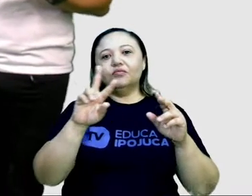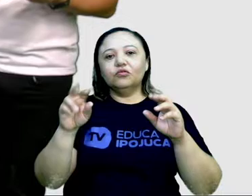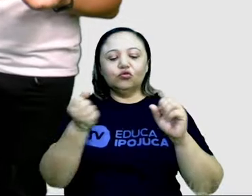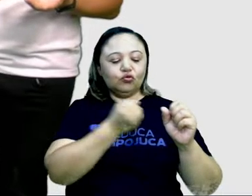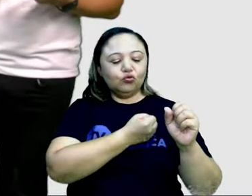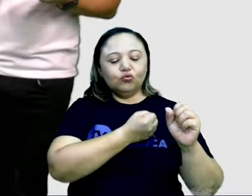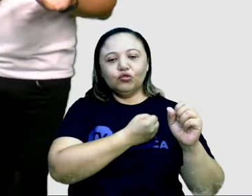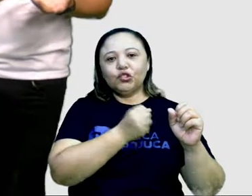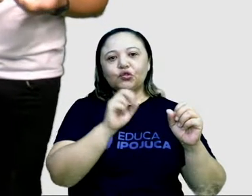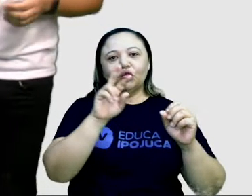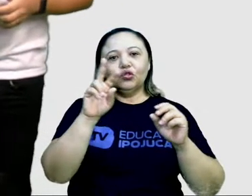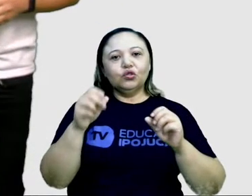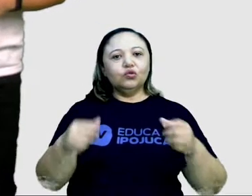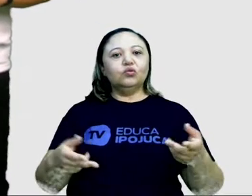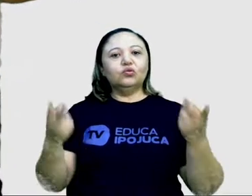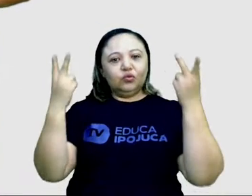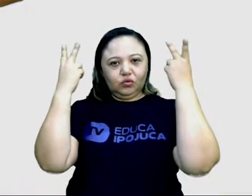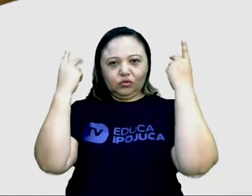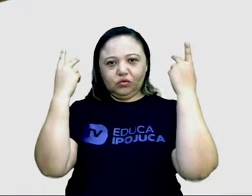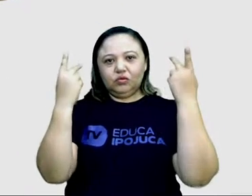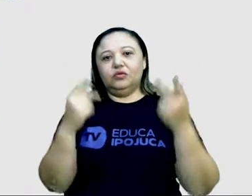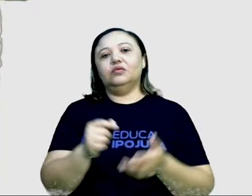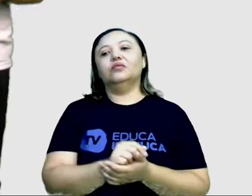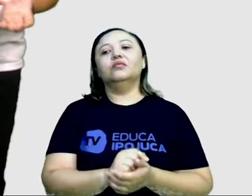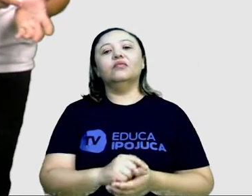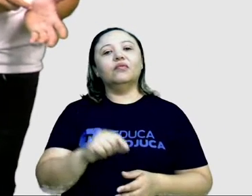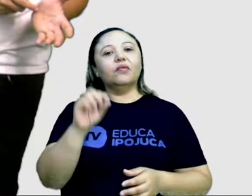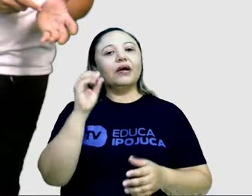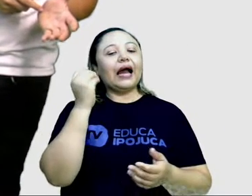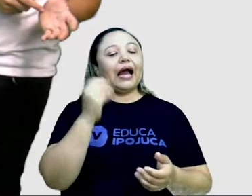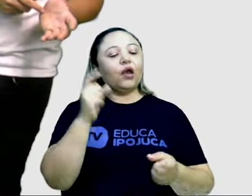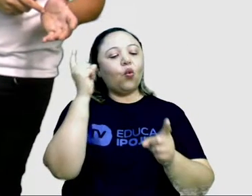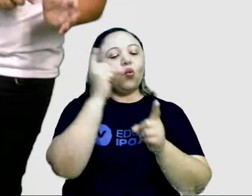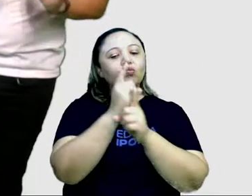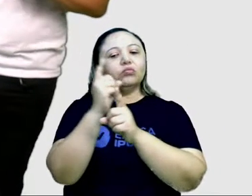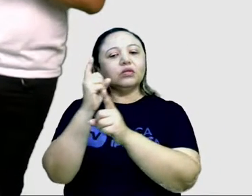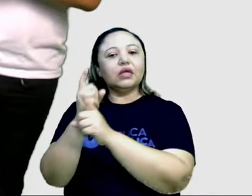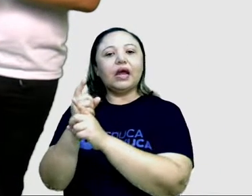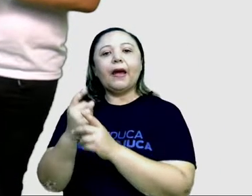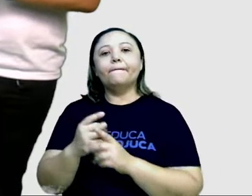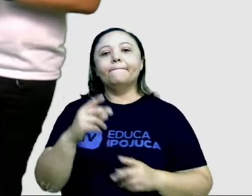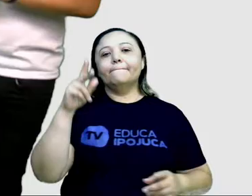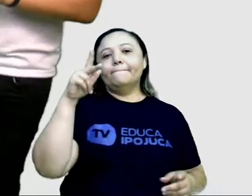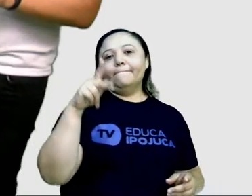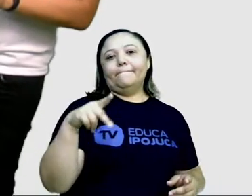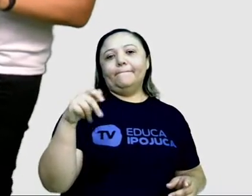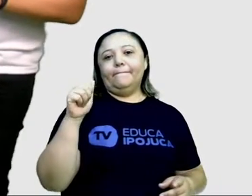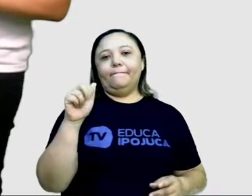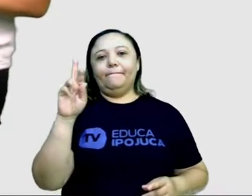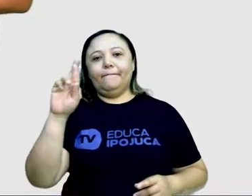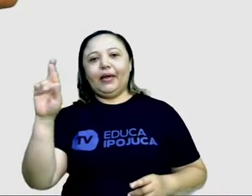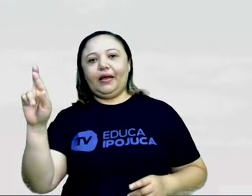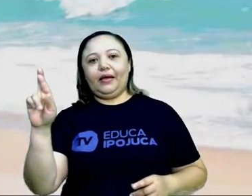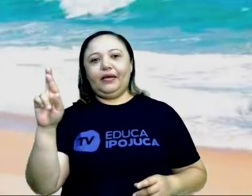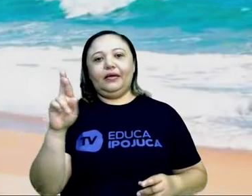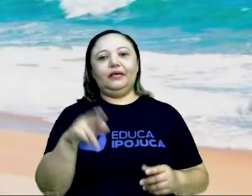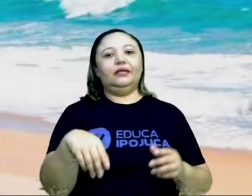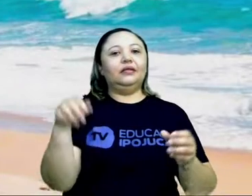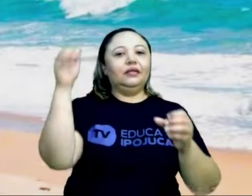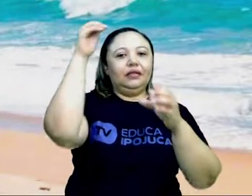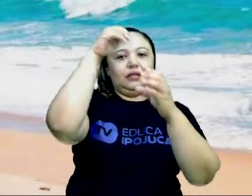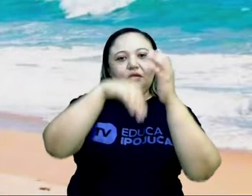alguns números naturais tinham e hoje nós vamos localizar pares ordenados dentro do plano cartesiano,